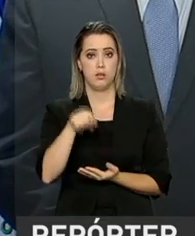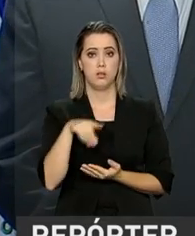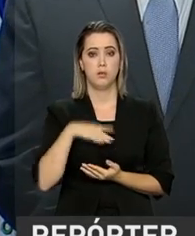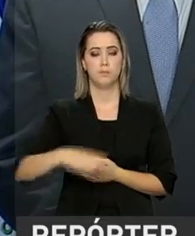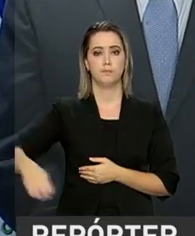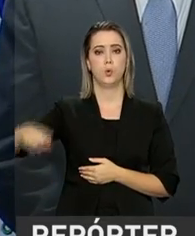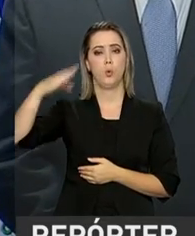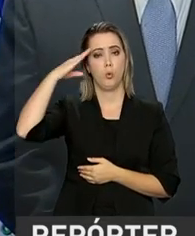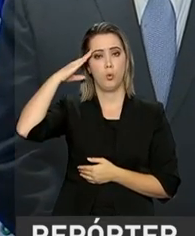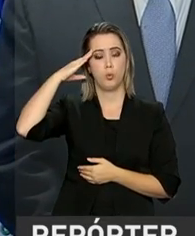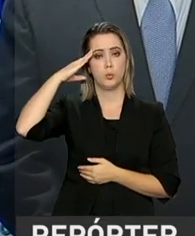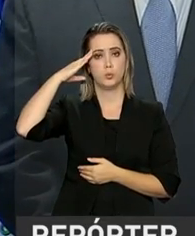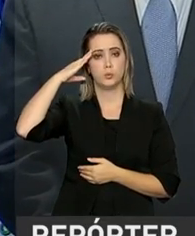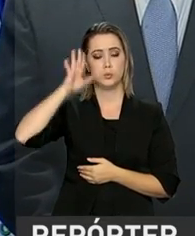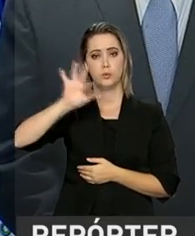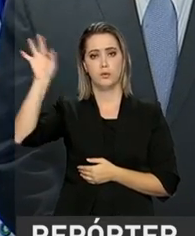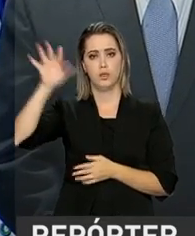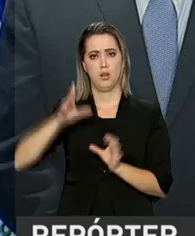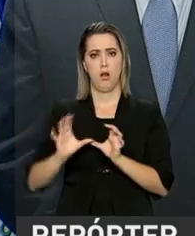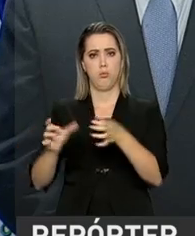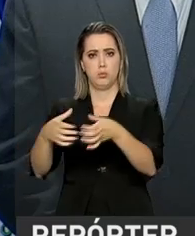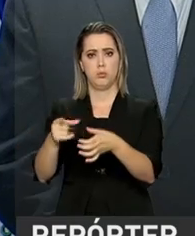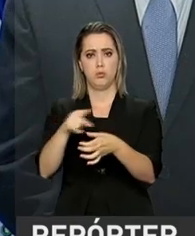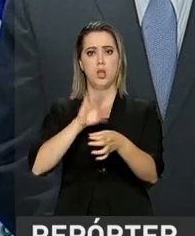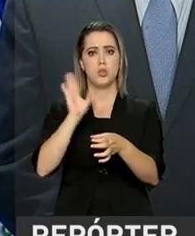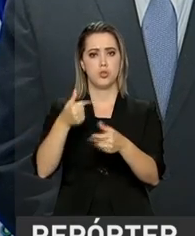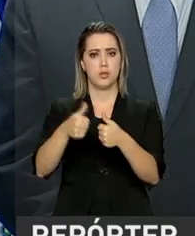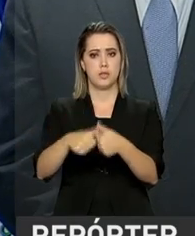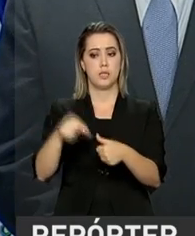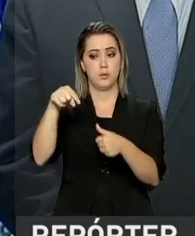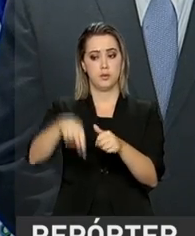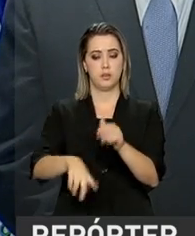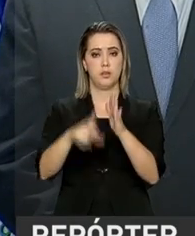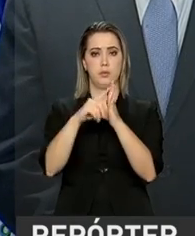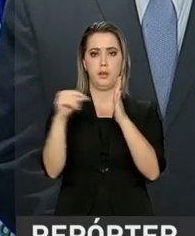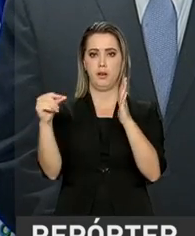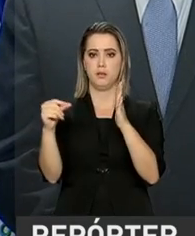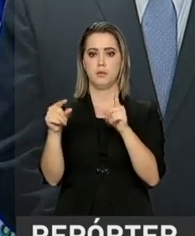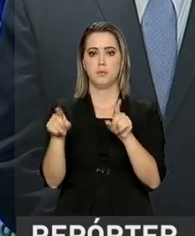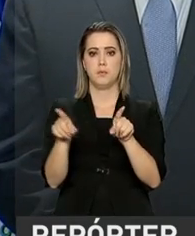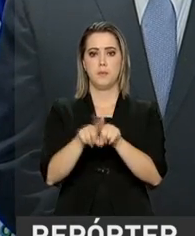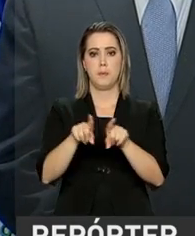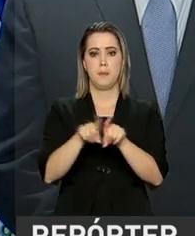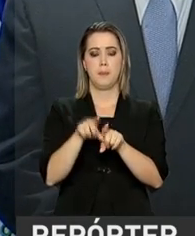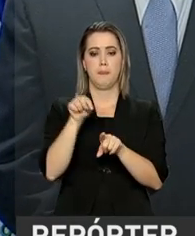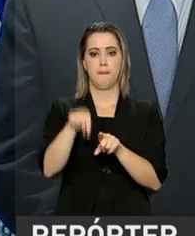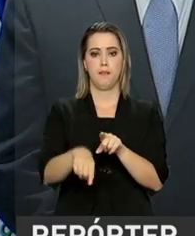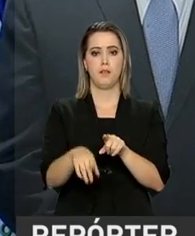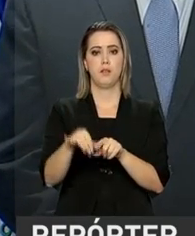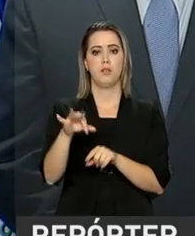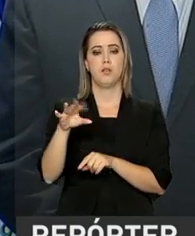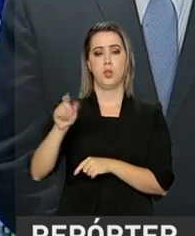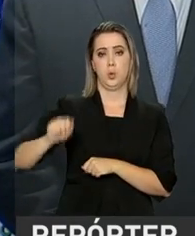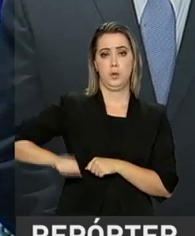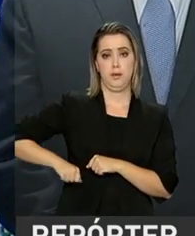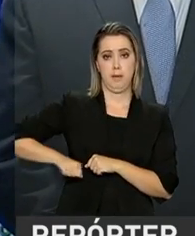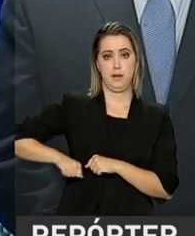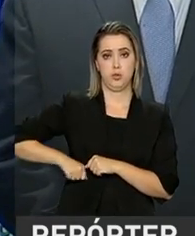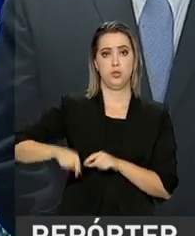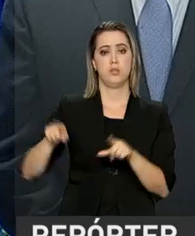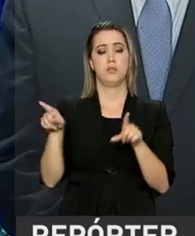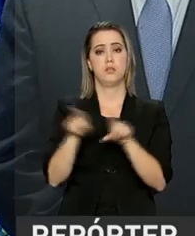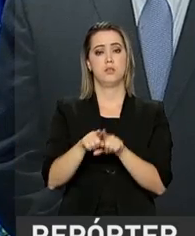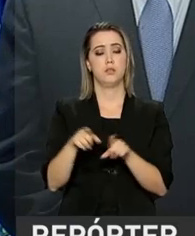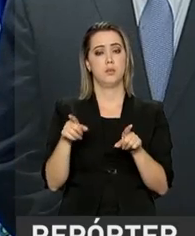tropas federais já se encontram aqui neste Palácio Palácio do Itamarati